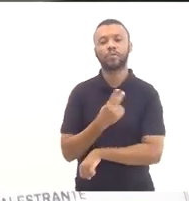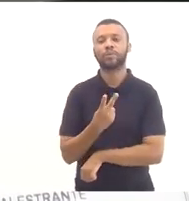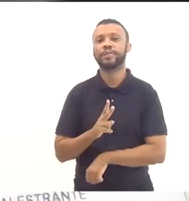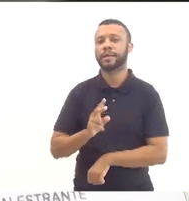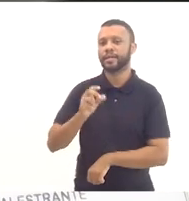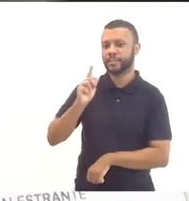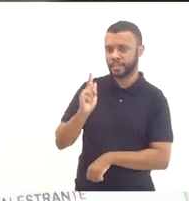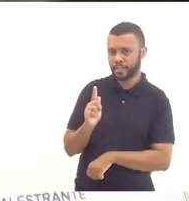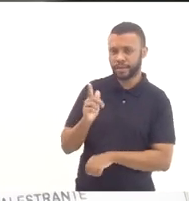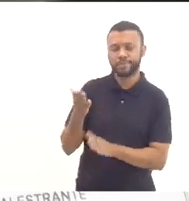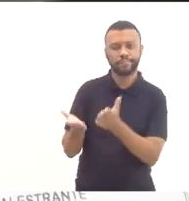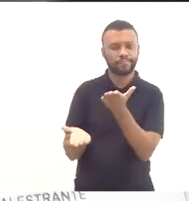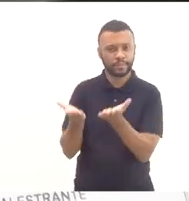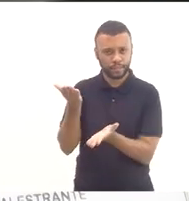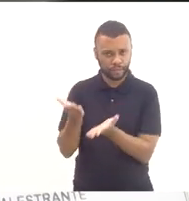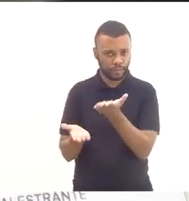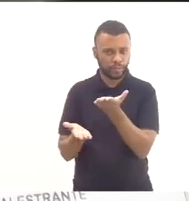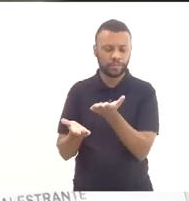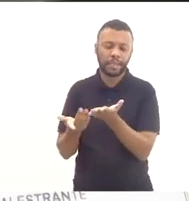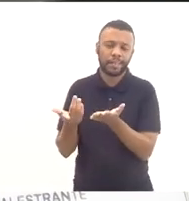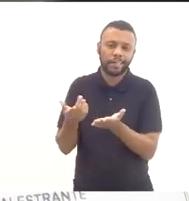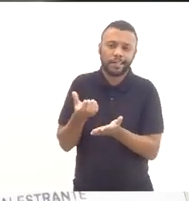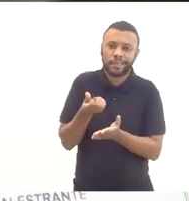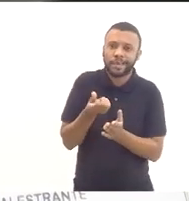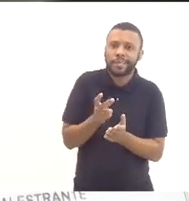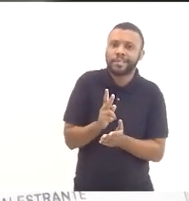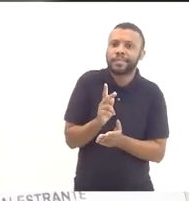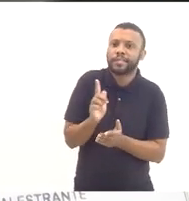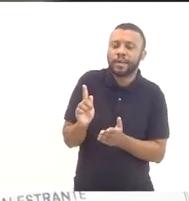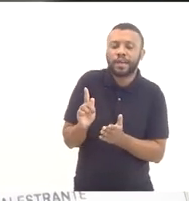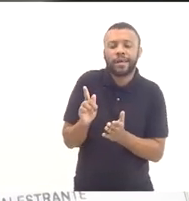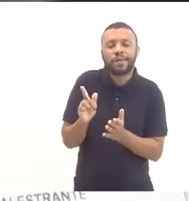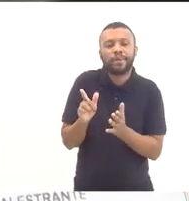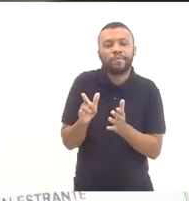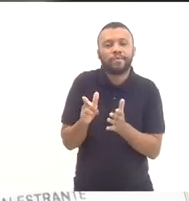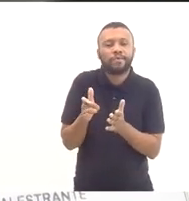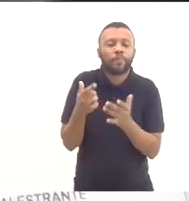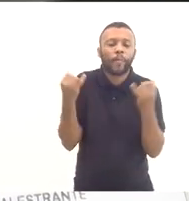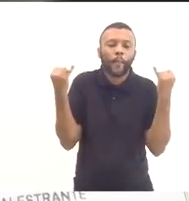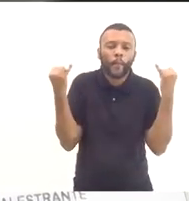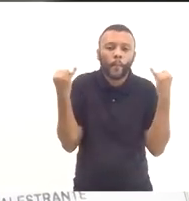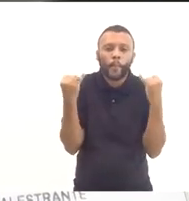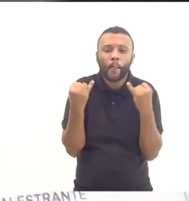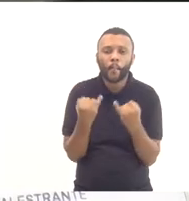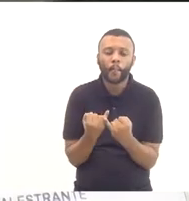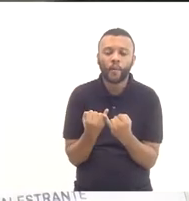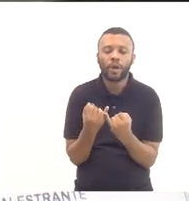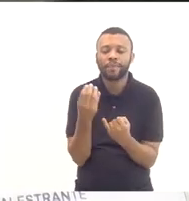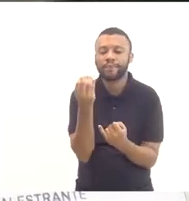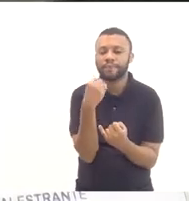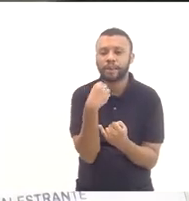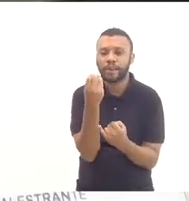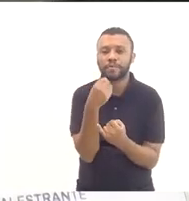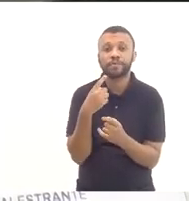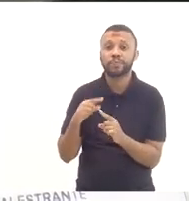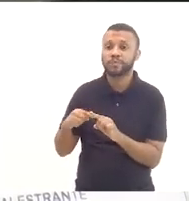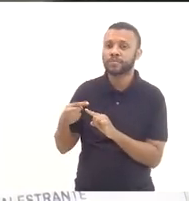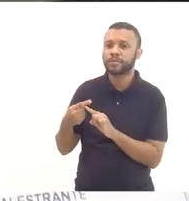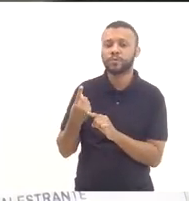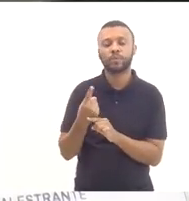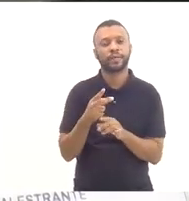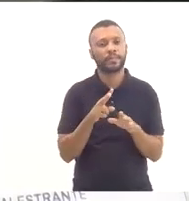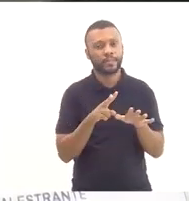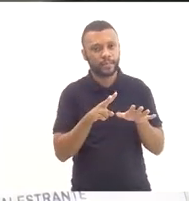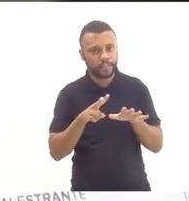ele tinha chegado a 6kg magérrimo não cresceu durante quatro meses o realmente muito debilitado mas depois de duas